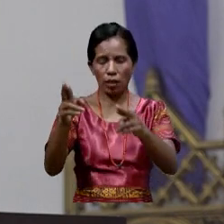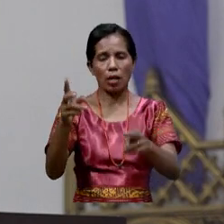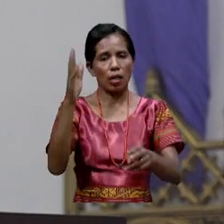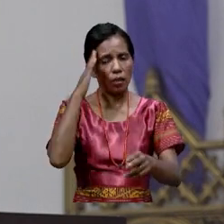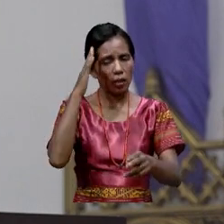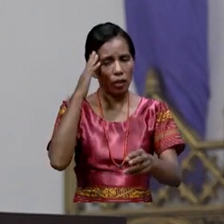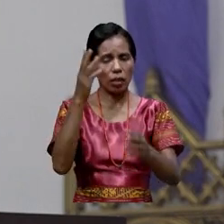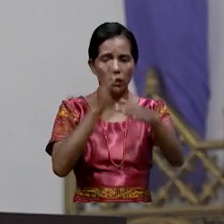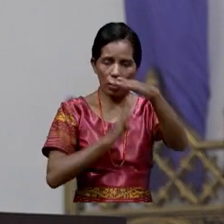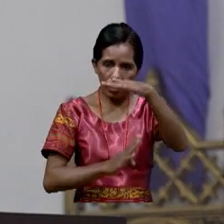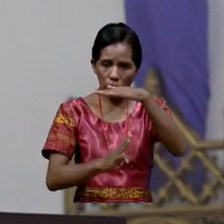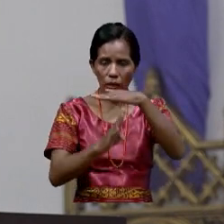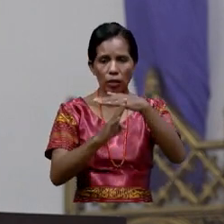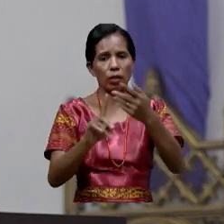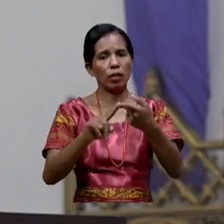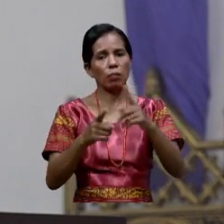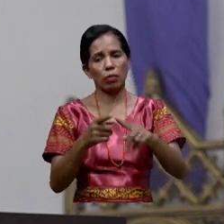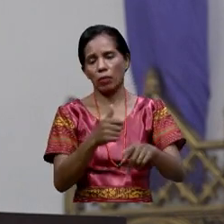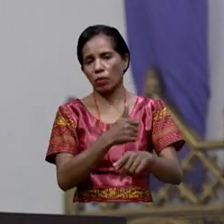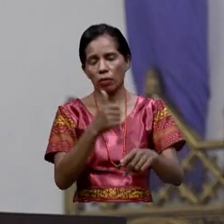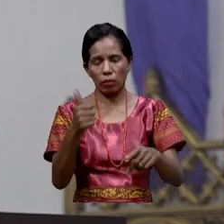Malo, até na Perdoa Malo.